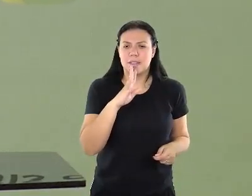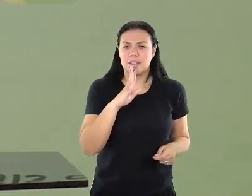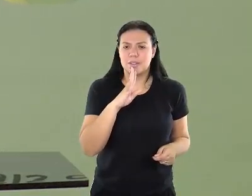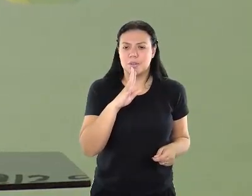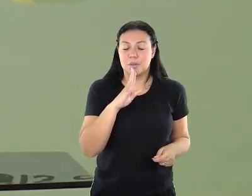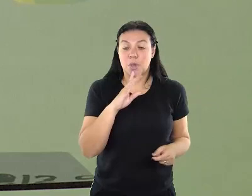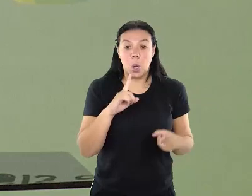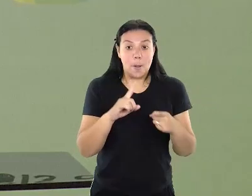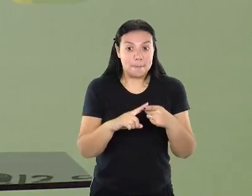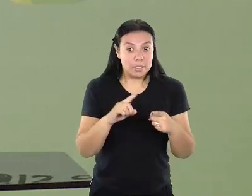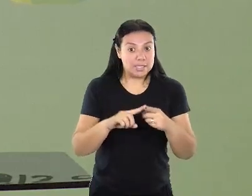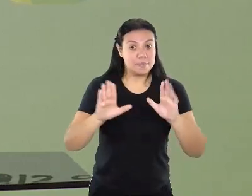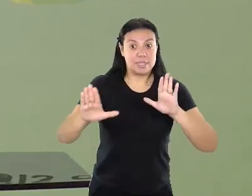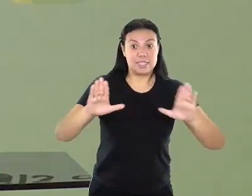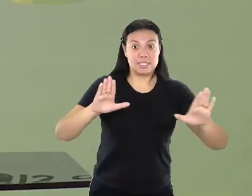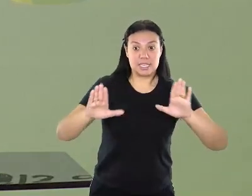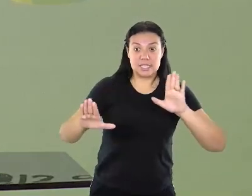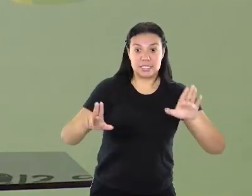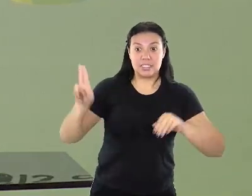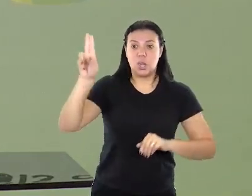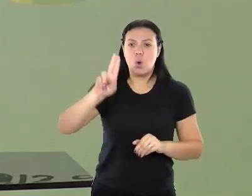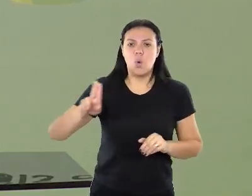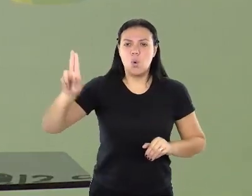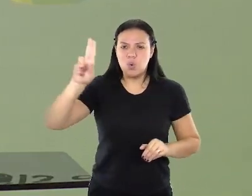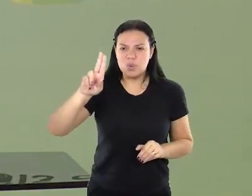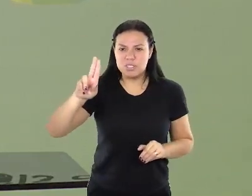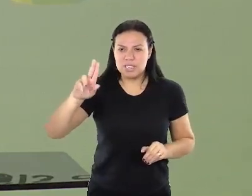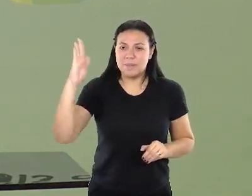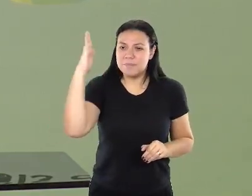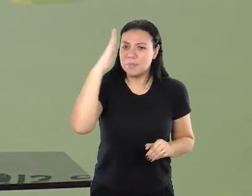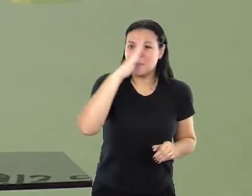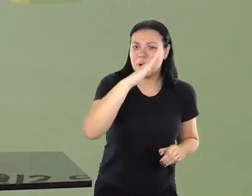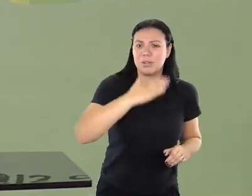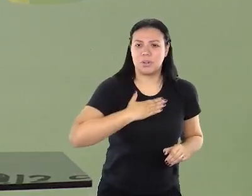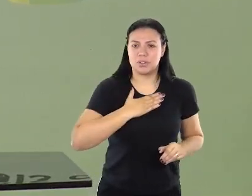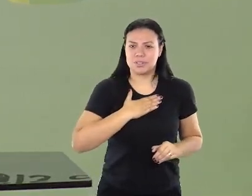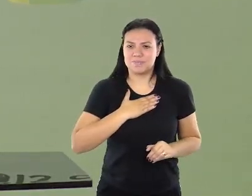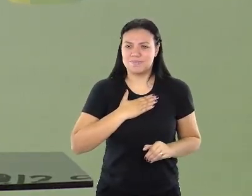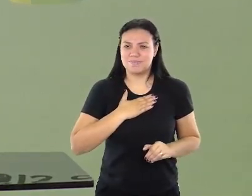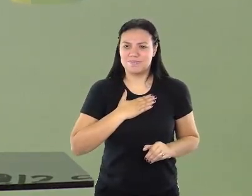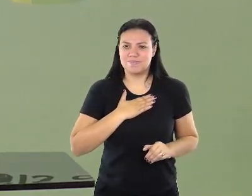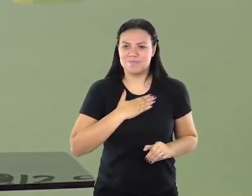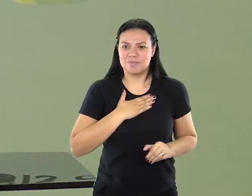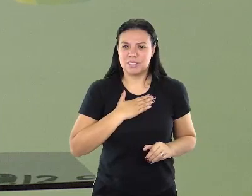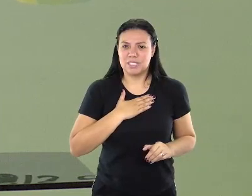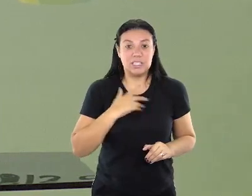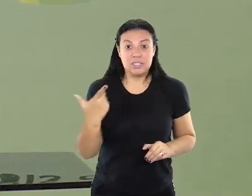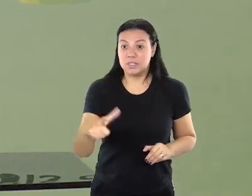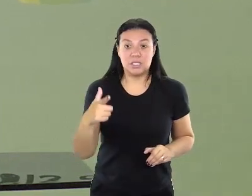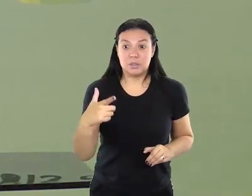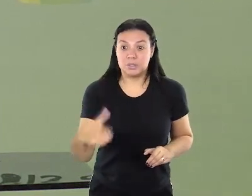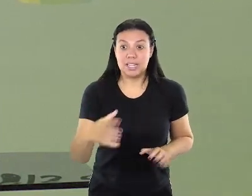porque muitas vezes isso está sendo usado, nos prejudicando, não há compaixão, não há amor.